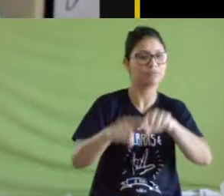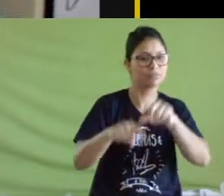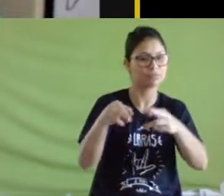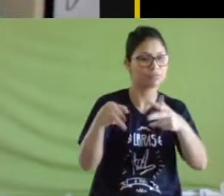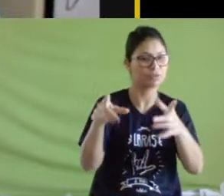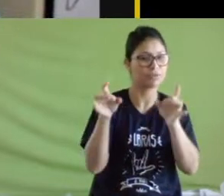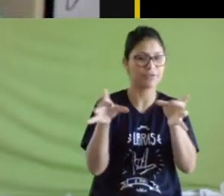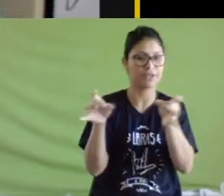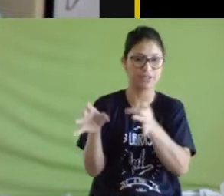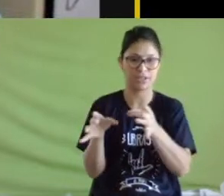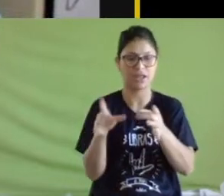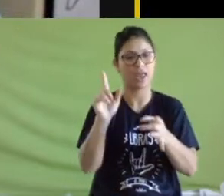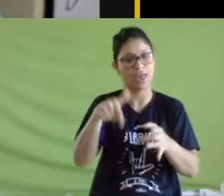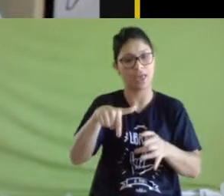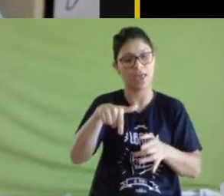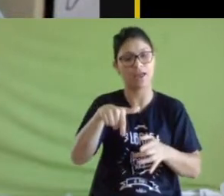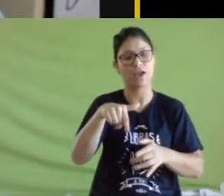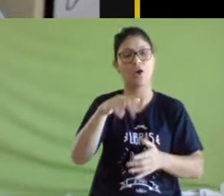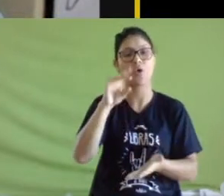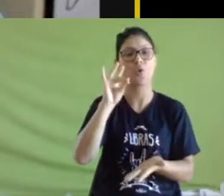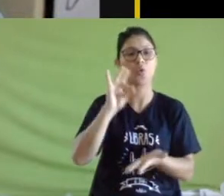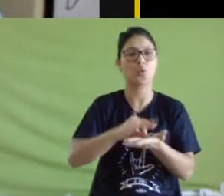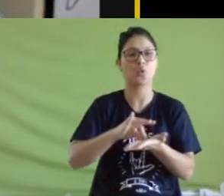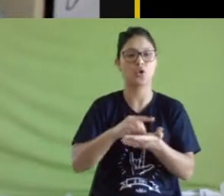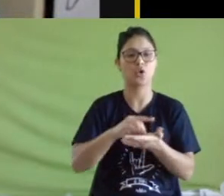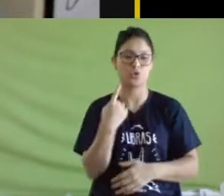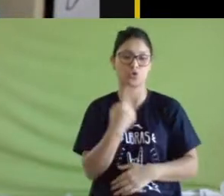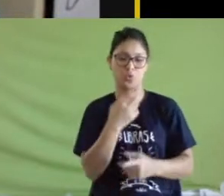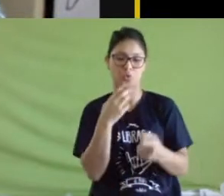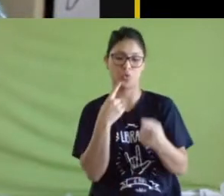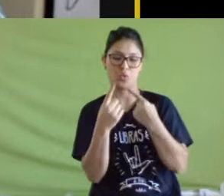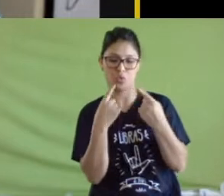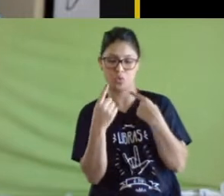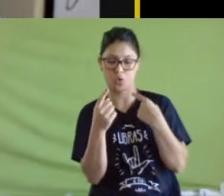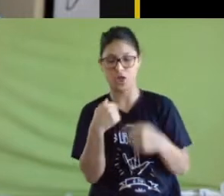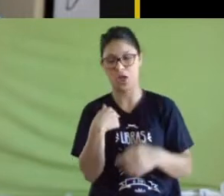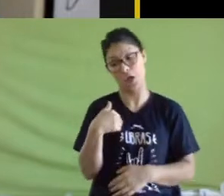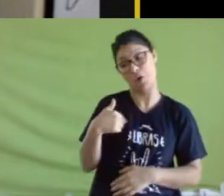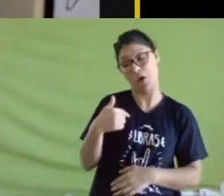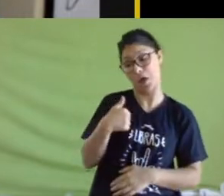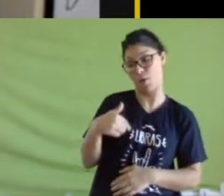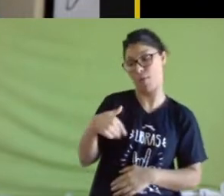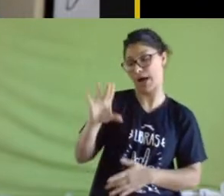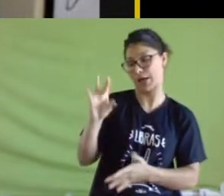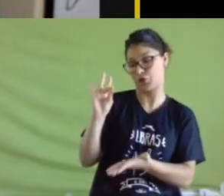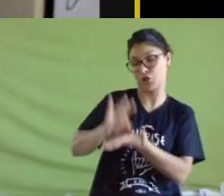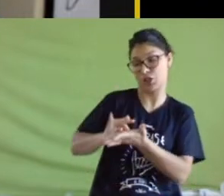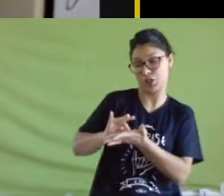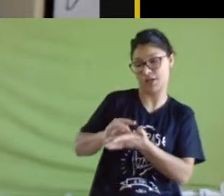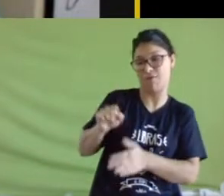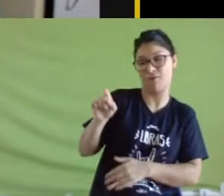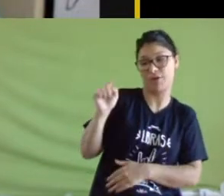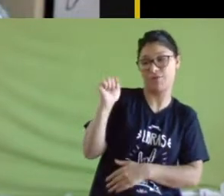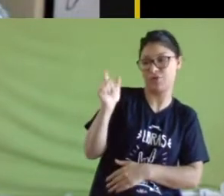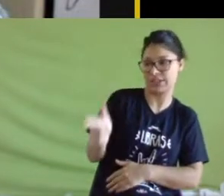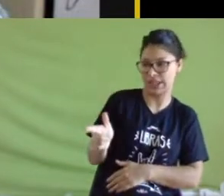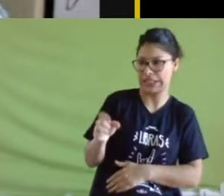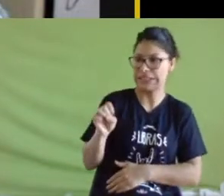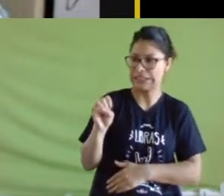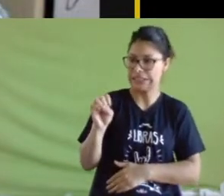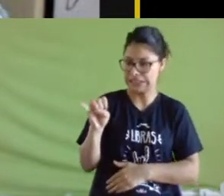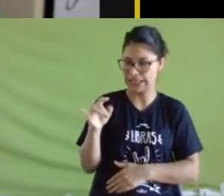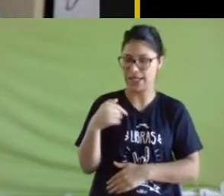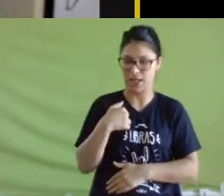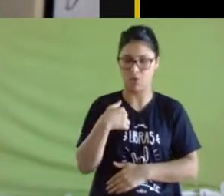dizer, quando a gente é romântico, a gente diz, eu sou mais original que você. E se eu sou mais original,